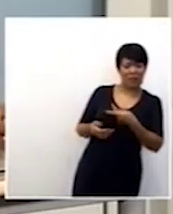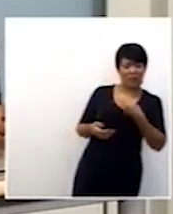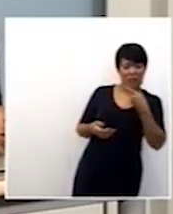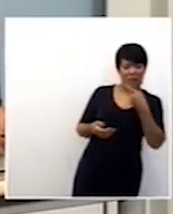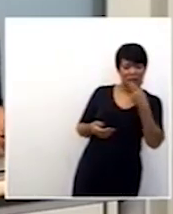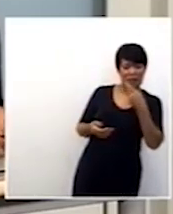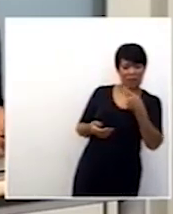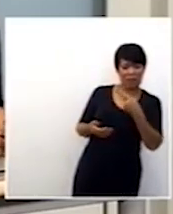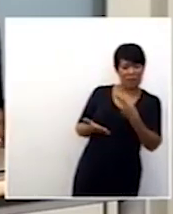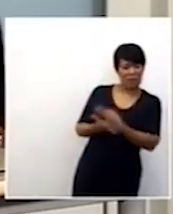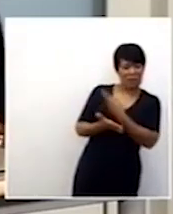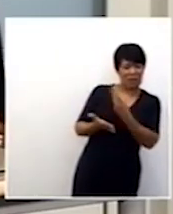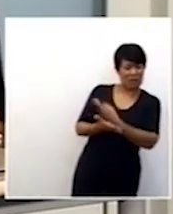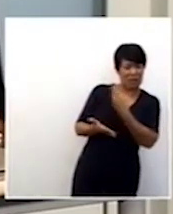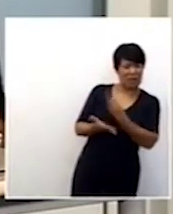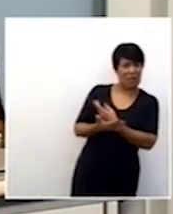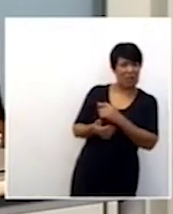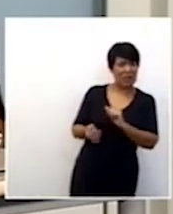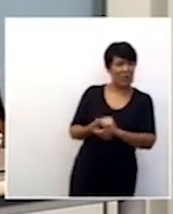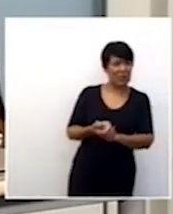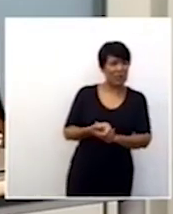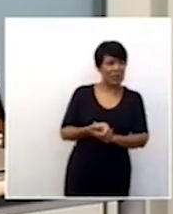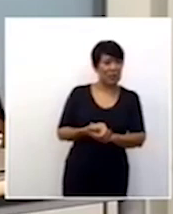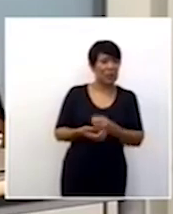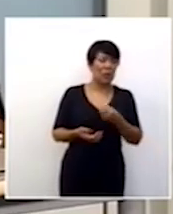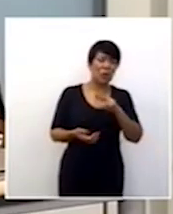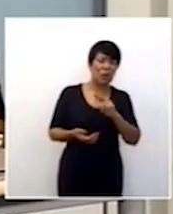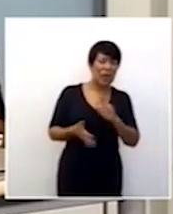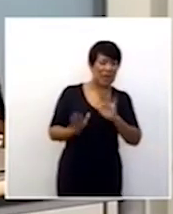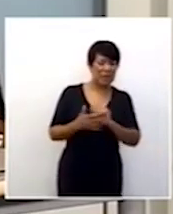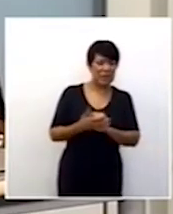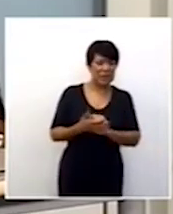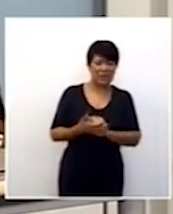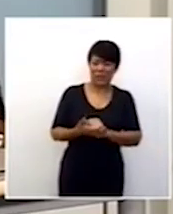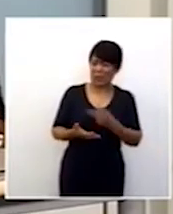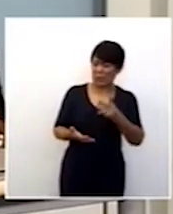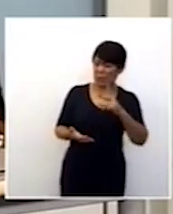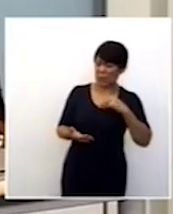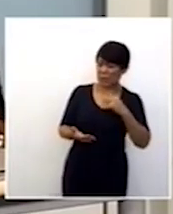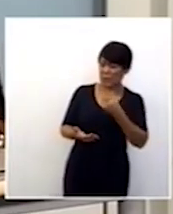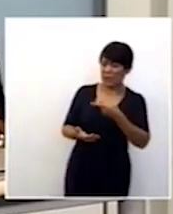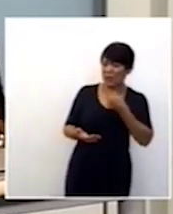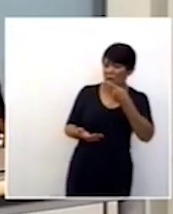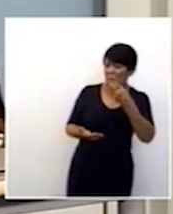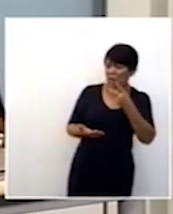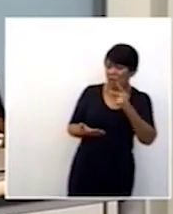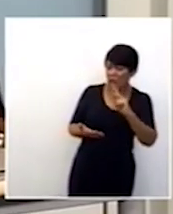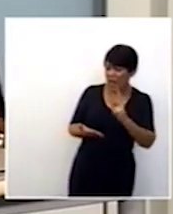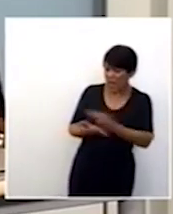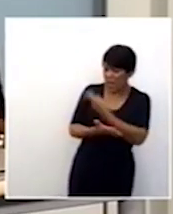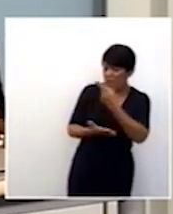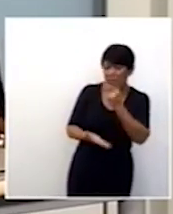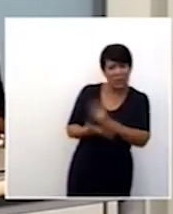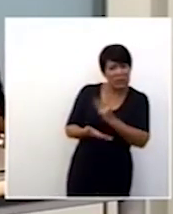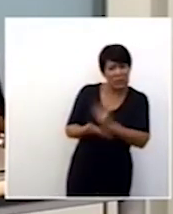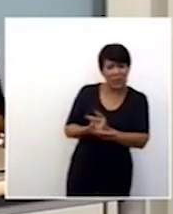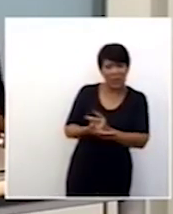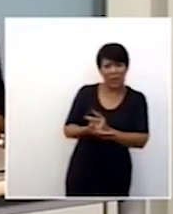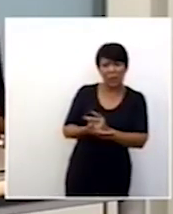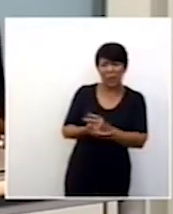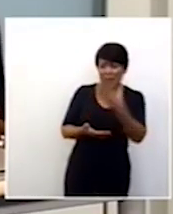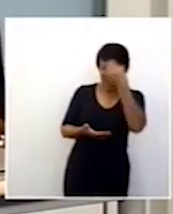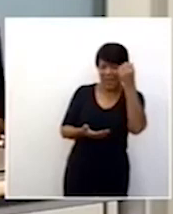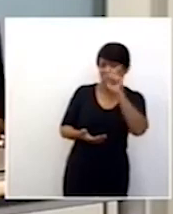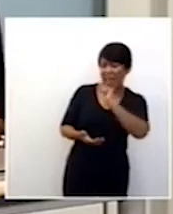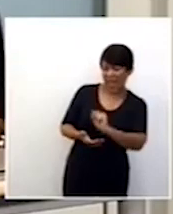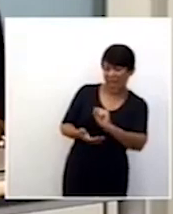na linguagem formal. Olham e falam assim, nossa, ele fala tudo errado, ele não usa os plurais. A pessoa que chega